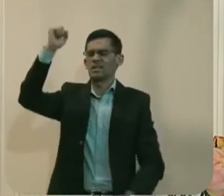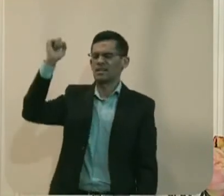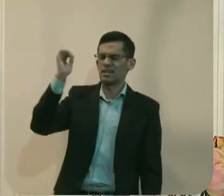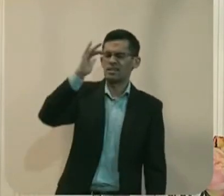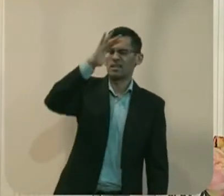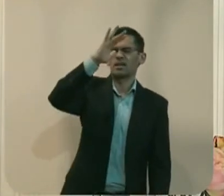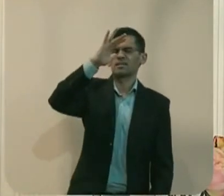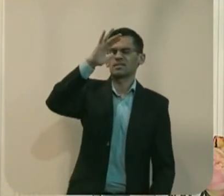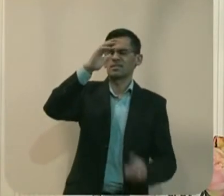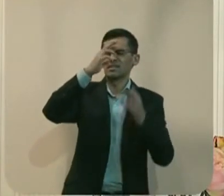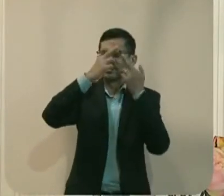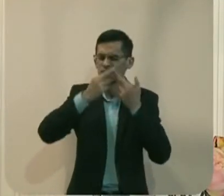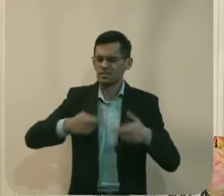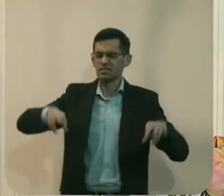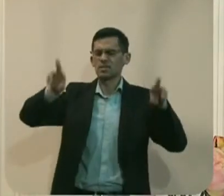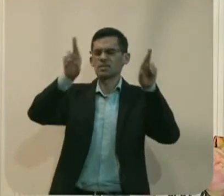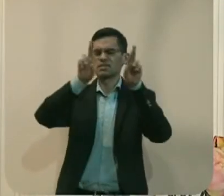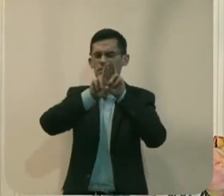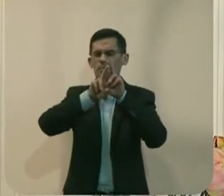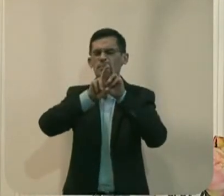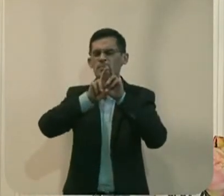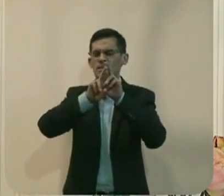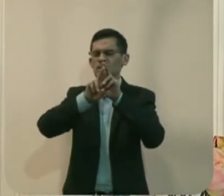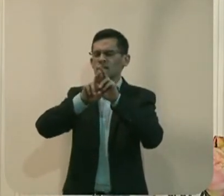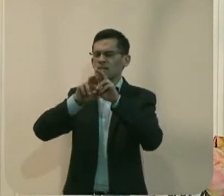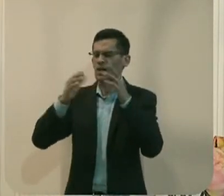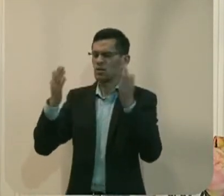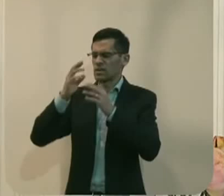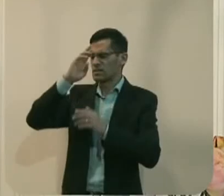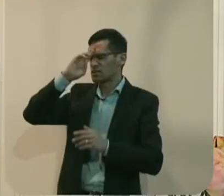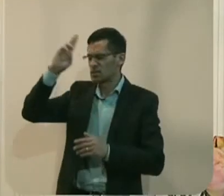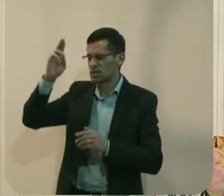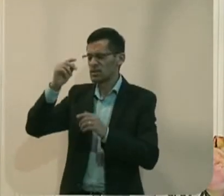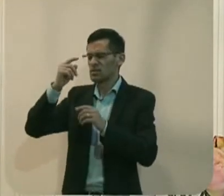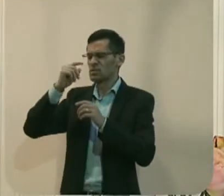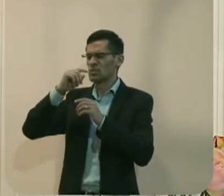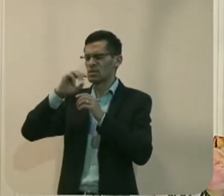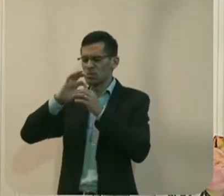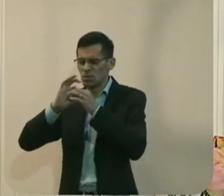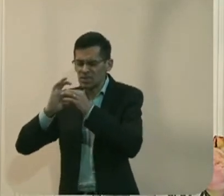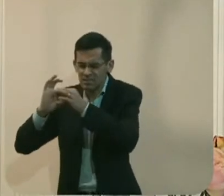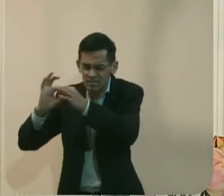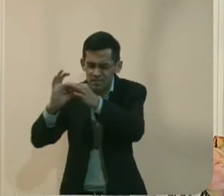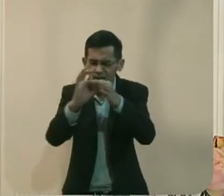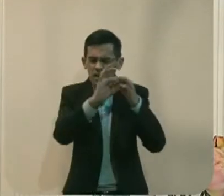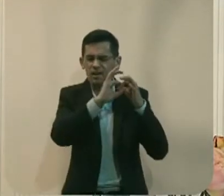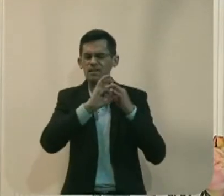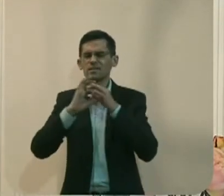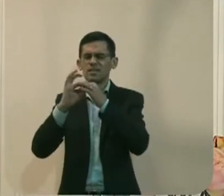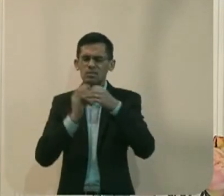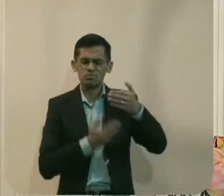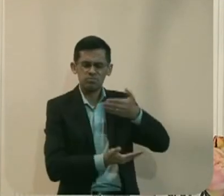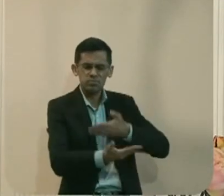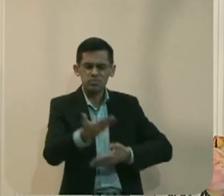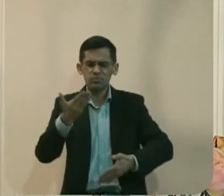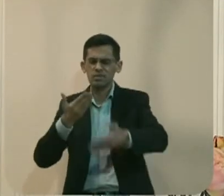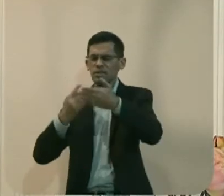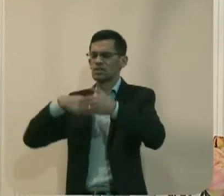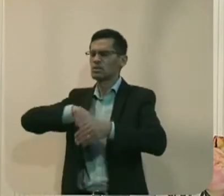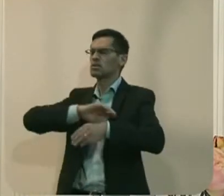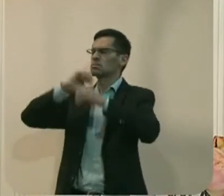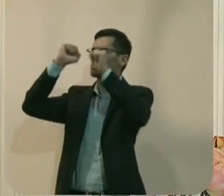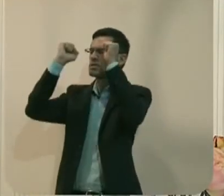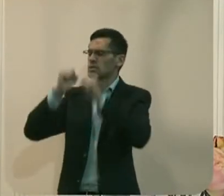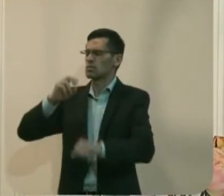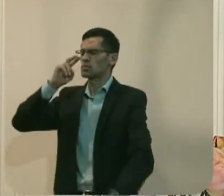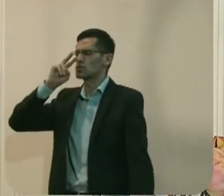graça, seja renovação. E que, Senhor, numa grande força de unidade e cooperação, a gente possa